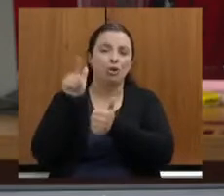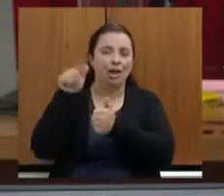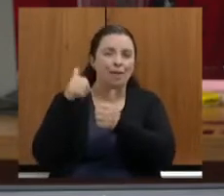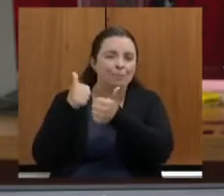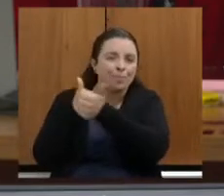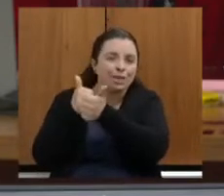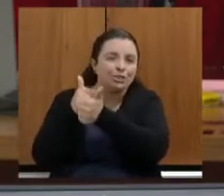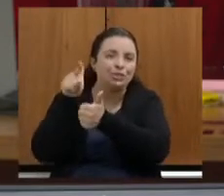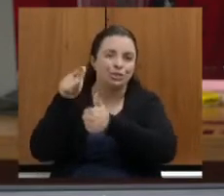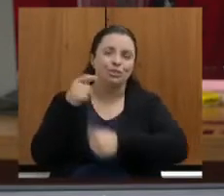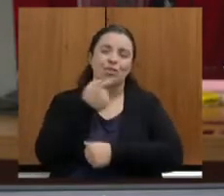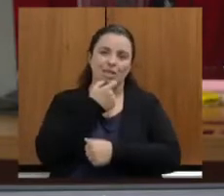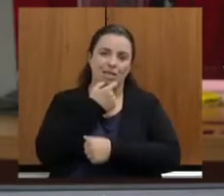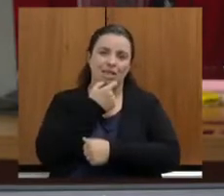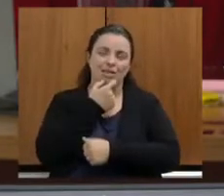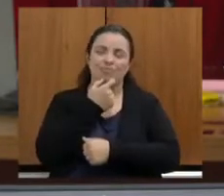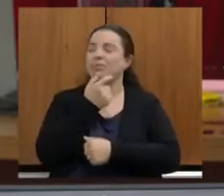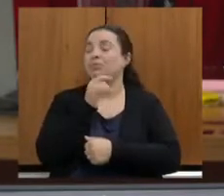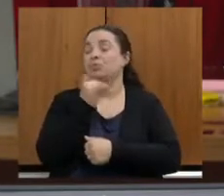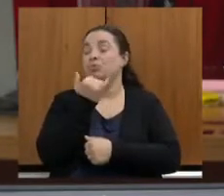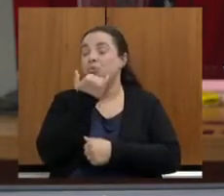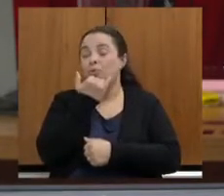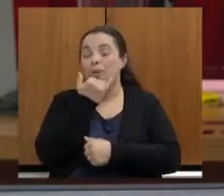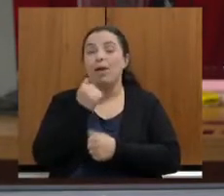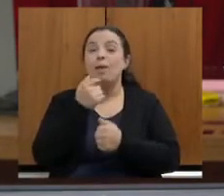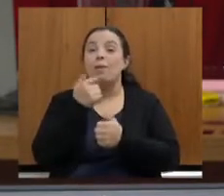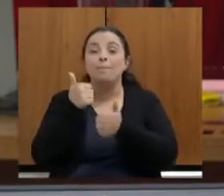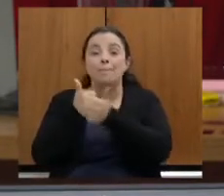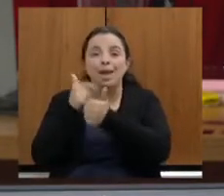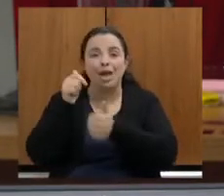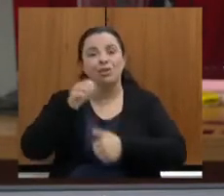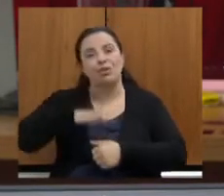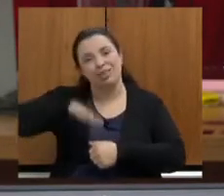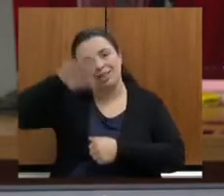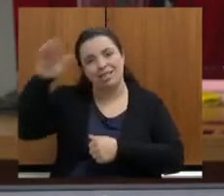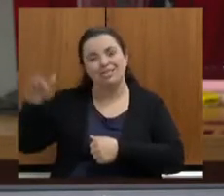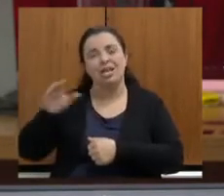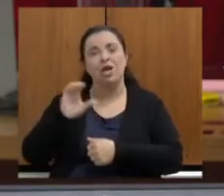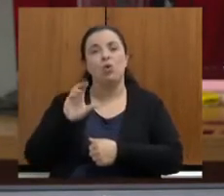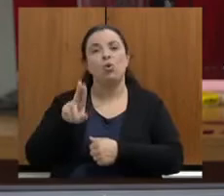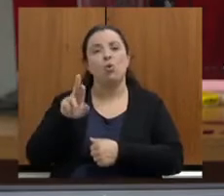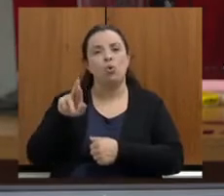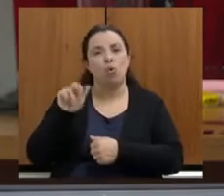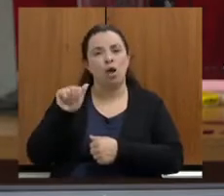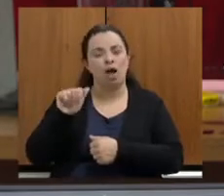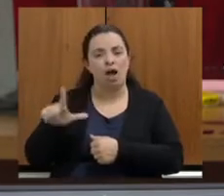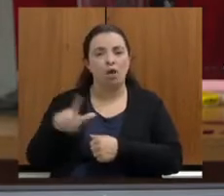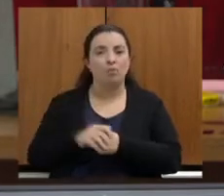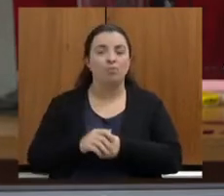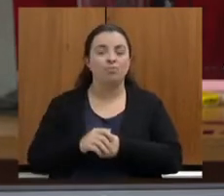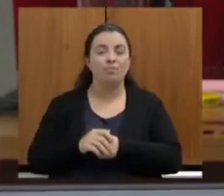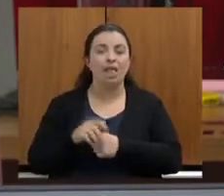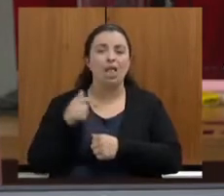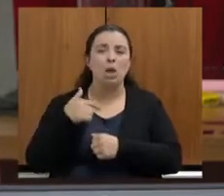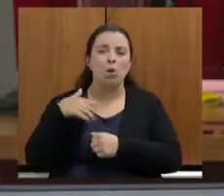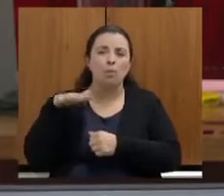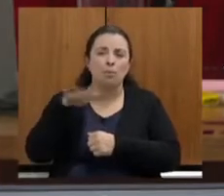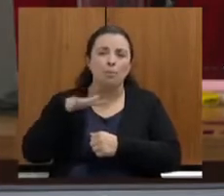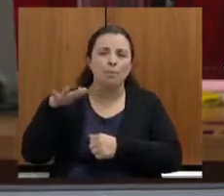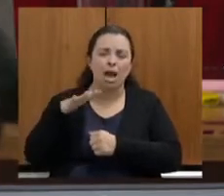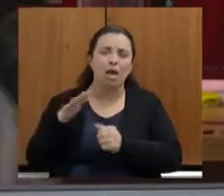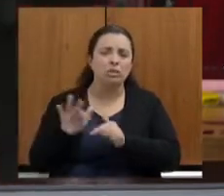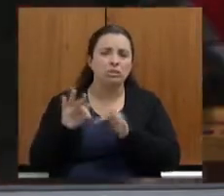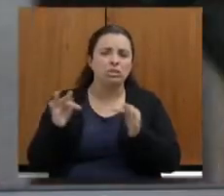da Serra do Curral eu sou de uma região de Periferia aqui em Belo Horizonte fica-lhe bem